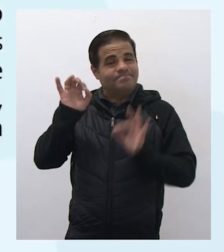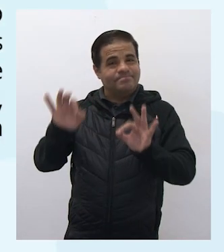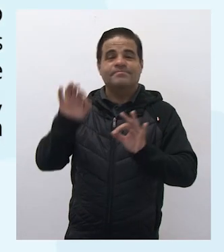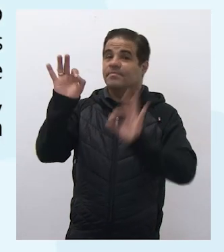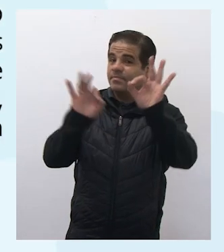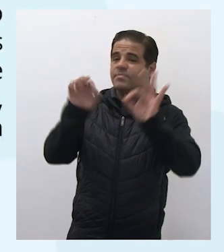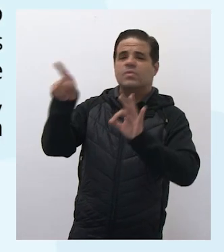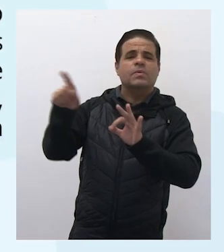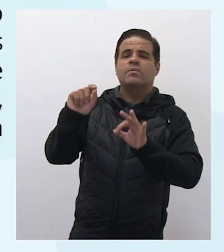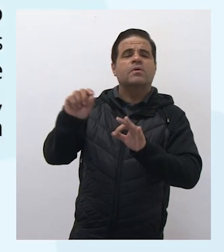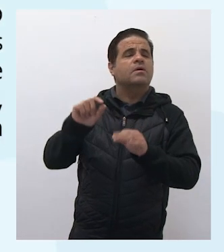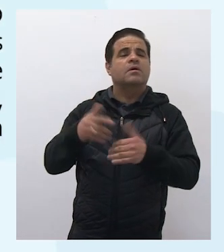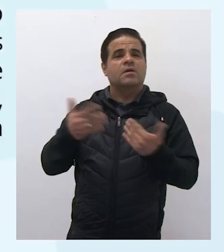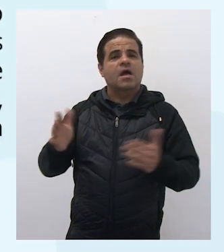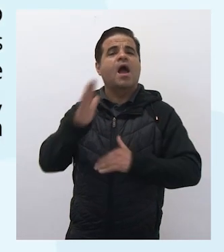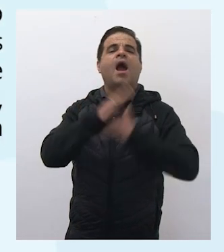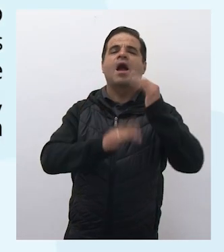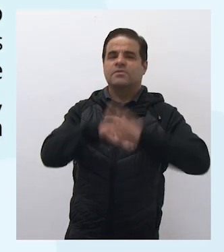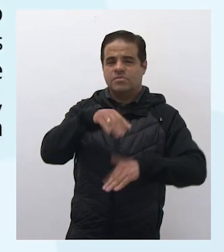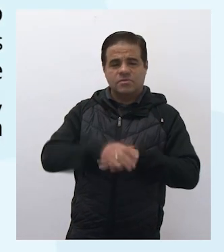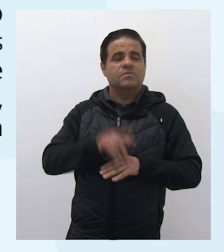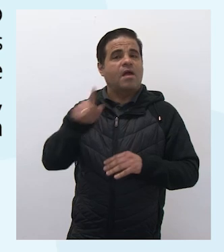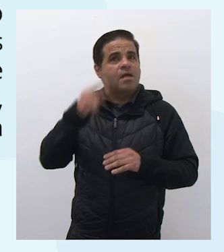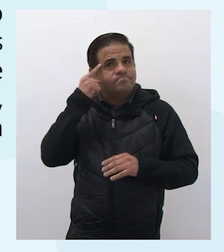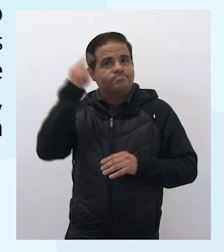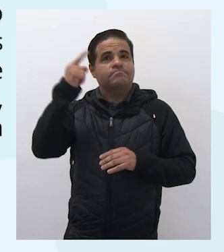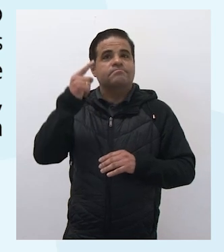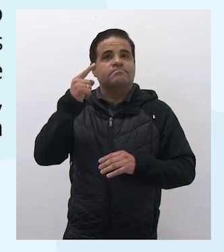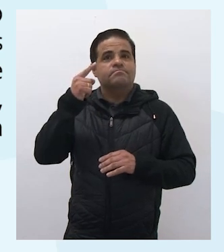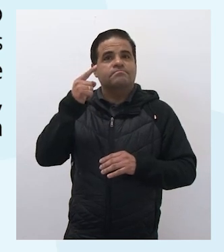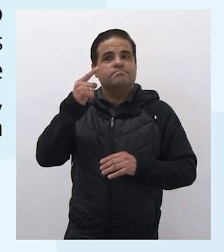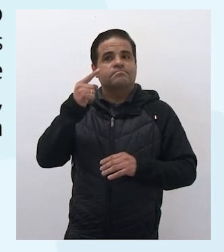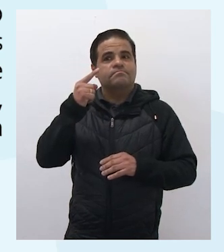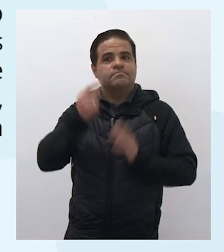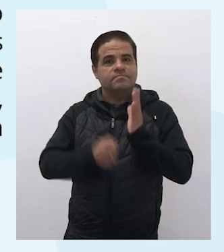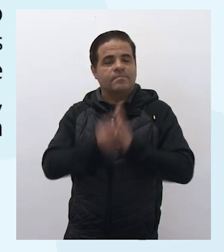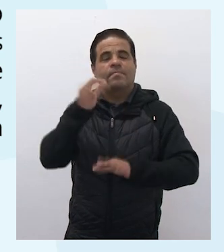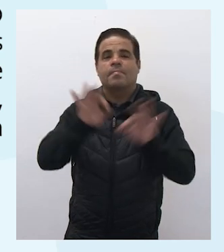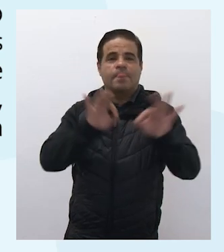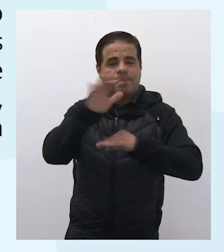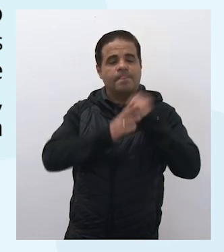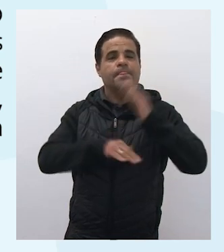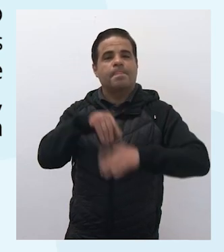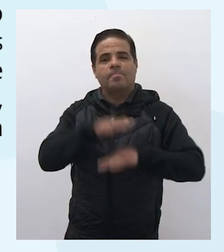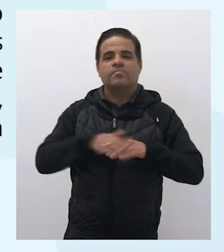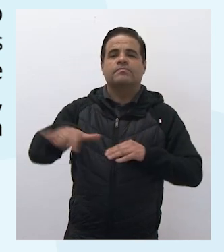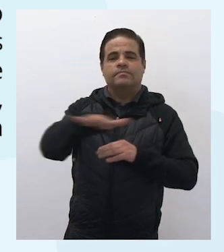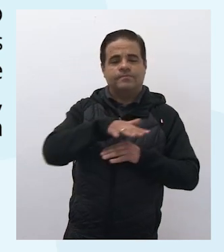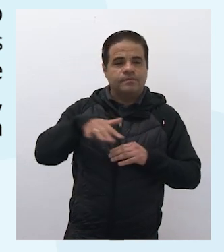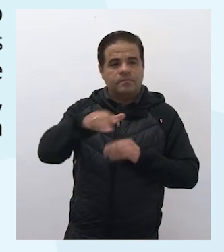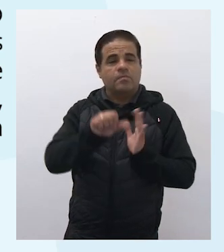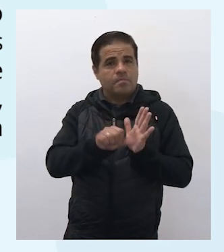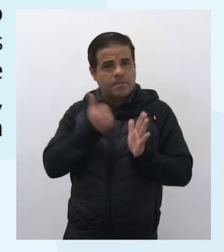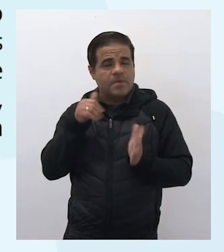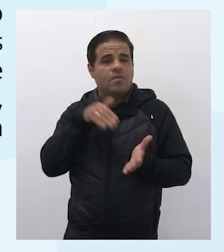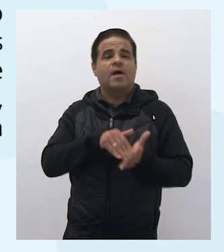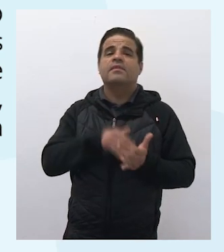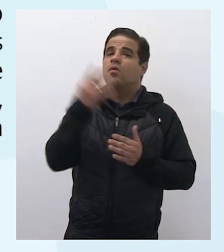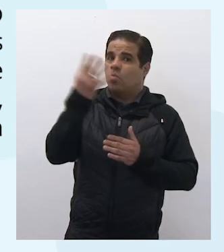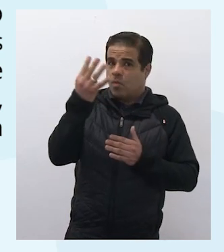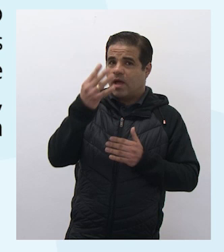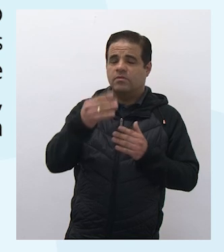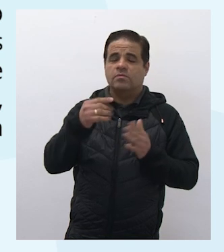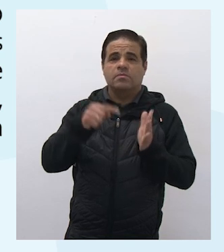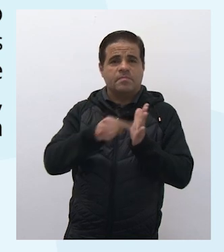É esse mesmo. Que são as ações que são elaboradas na fase do planejamento, que é do primeiro ao quarto